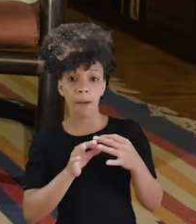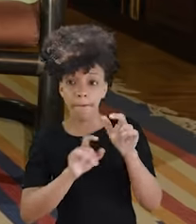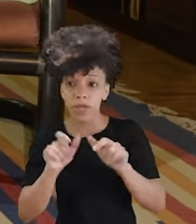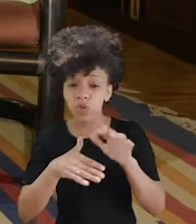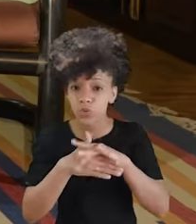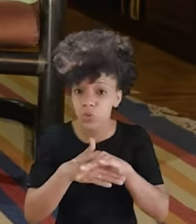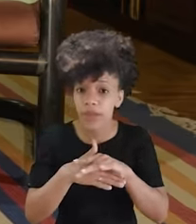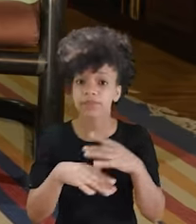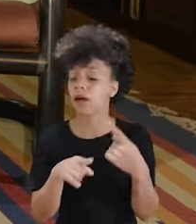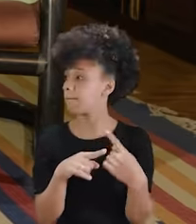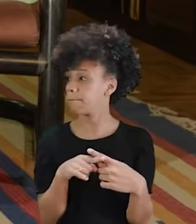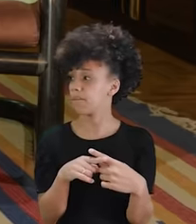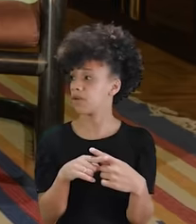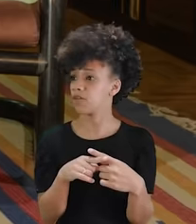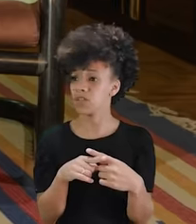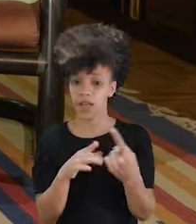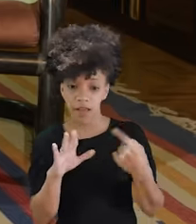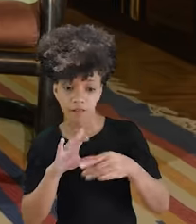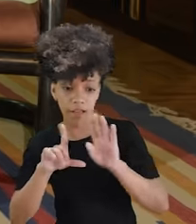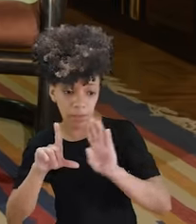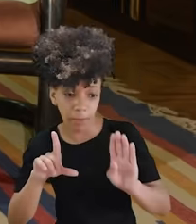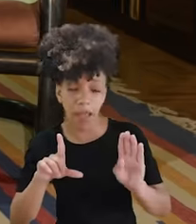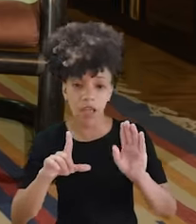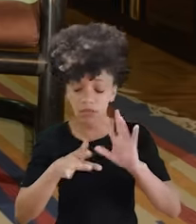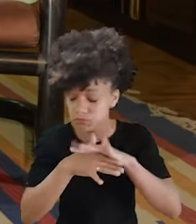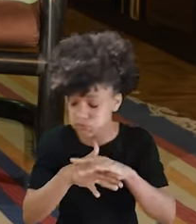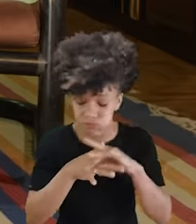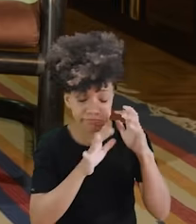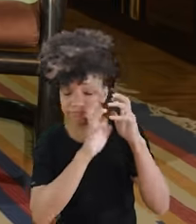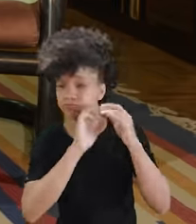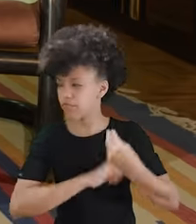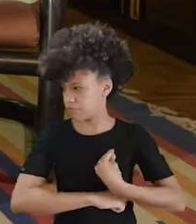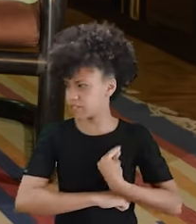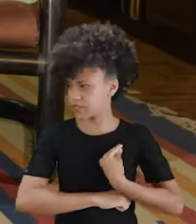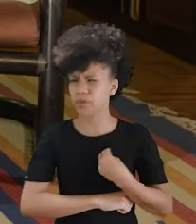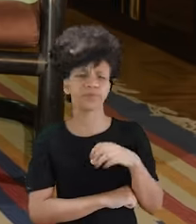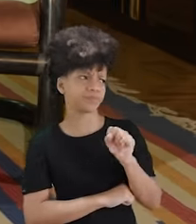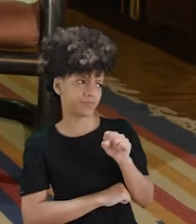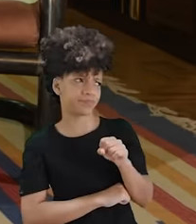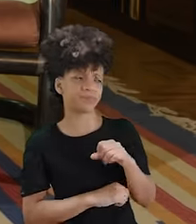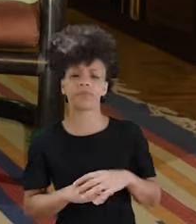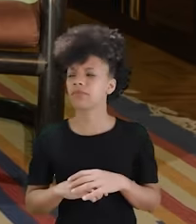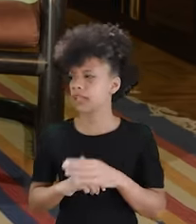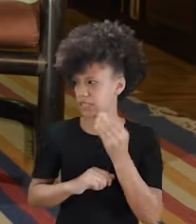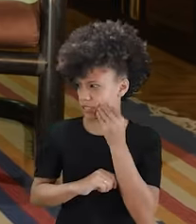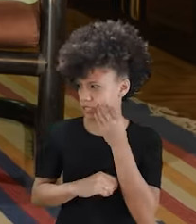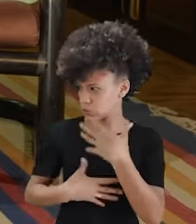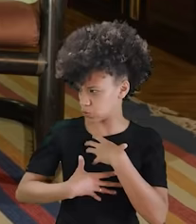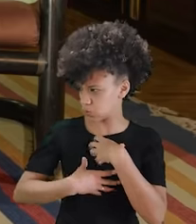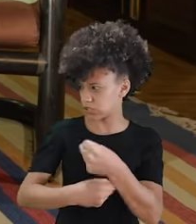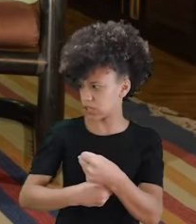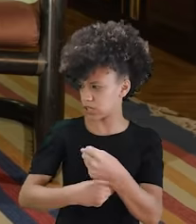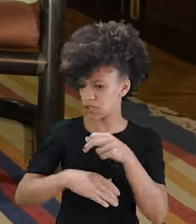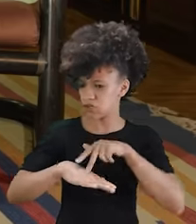julgando pessoas doentes porque você entra no fica doente lá dentro reta exatamente você viveu isso né e o cara